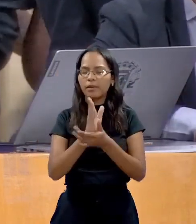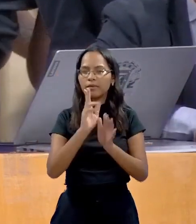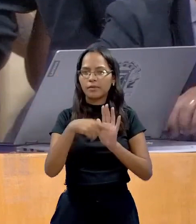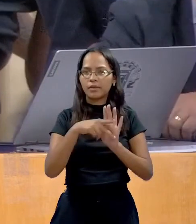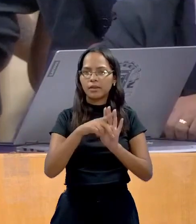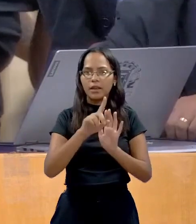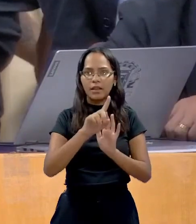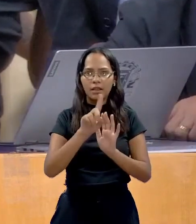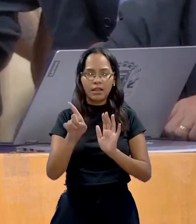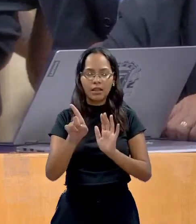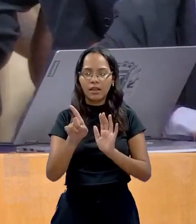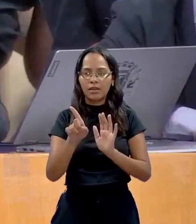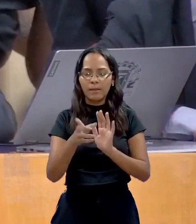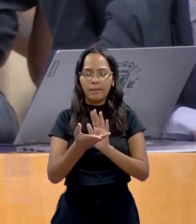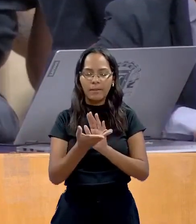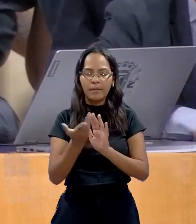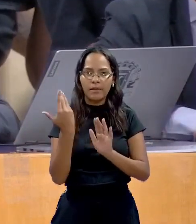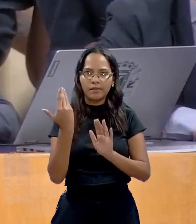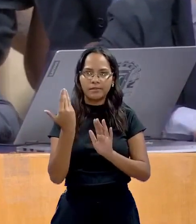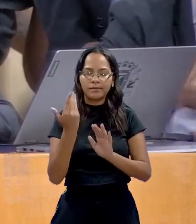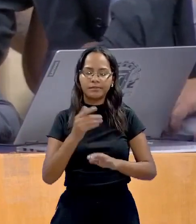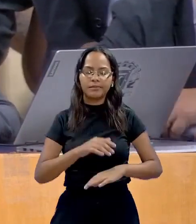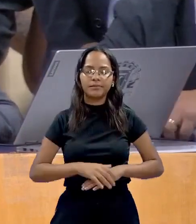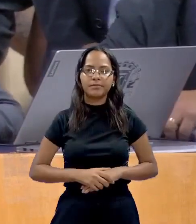não, rejeita o projeto.